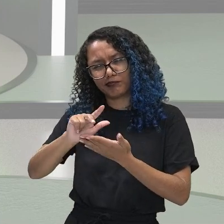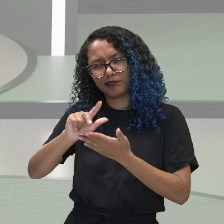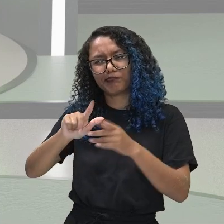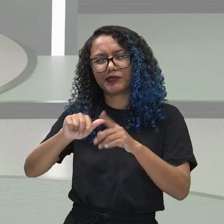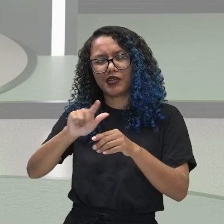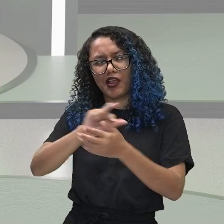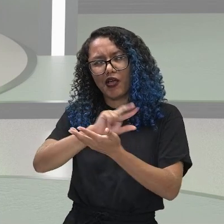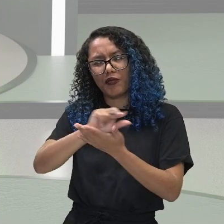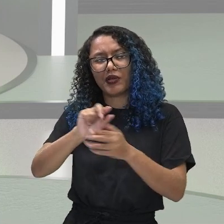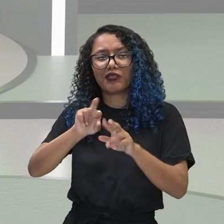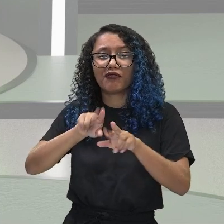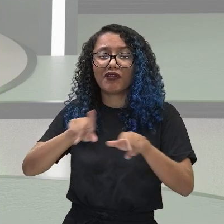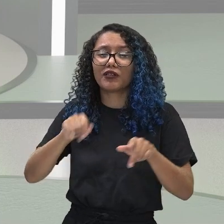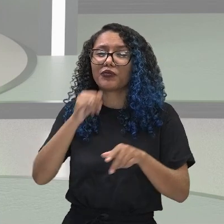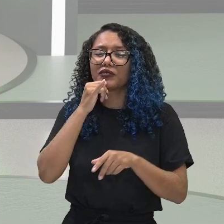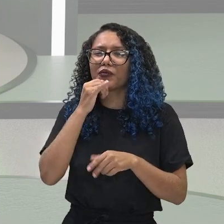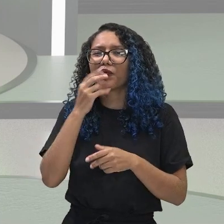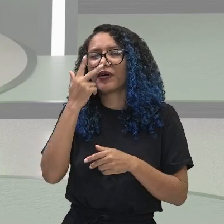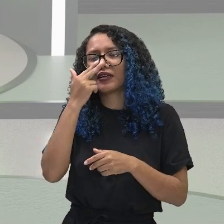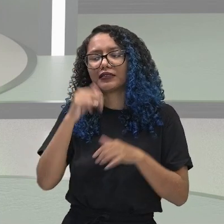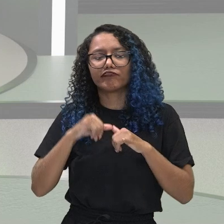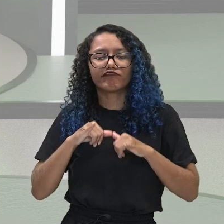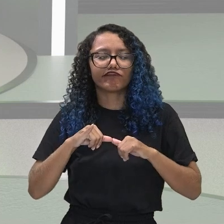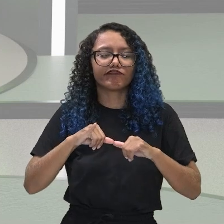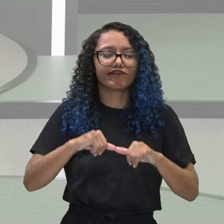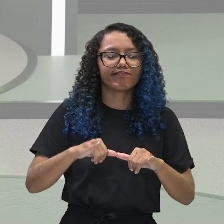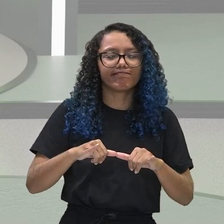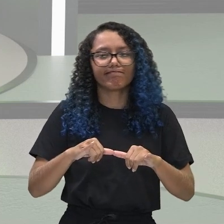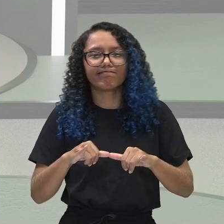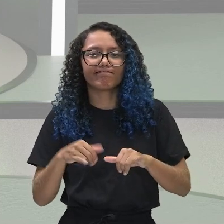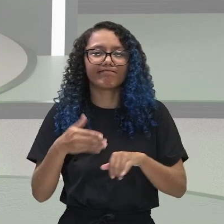entrasse num supermercado e lá tivesse